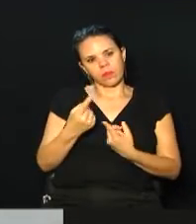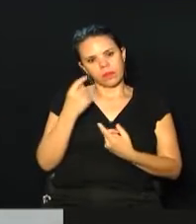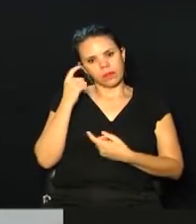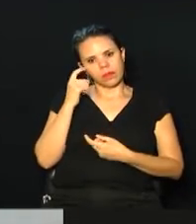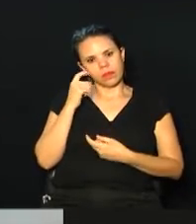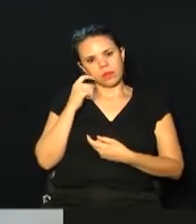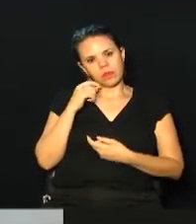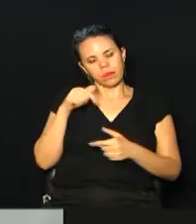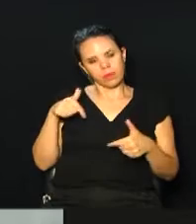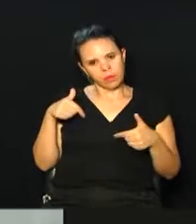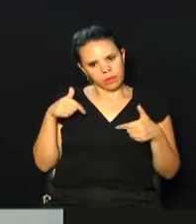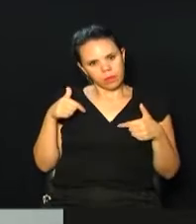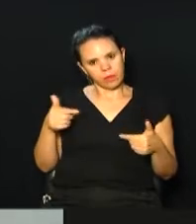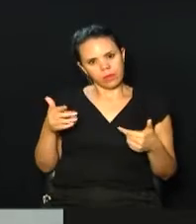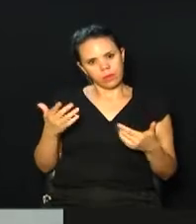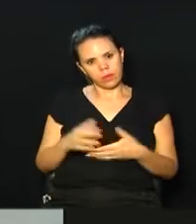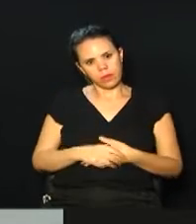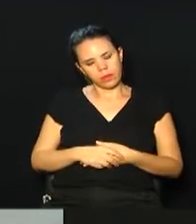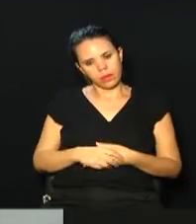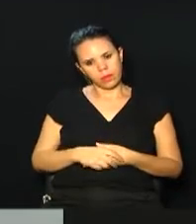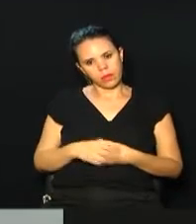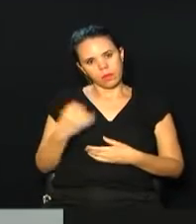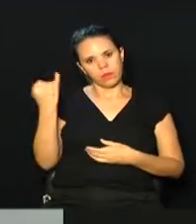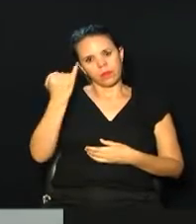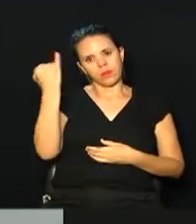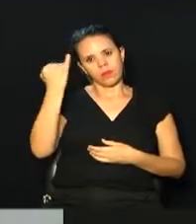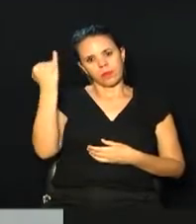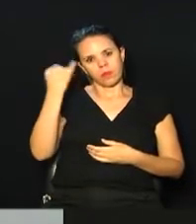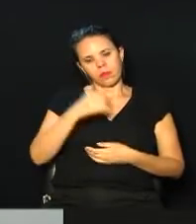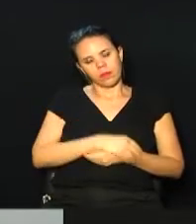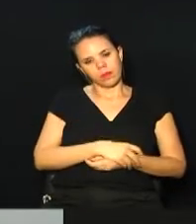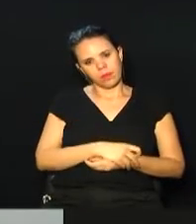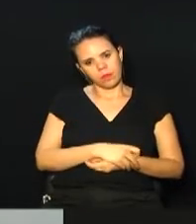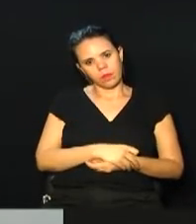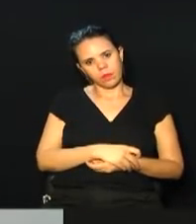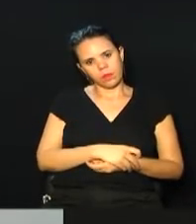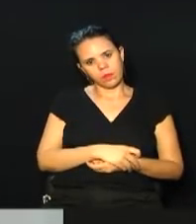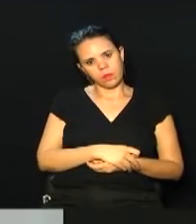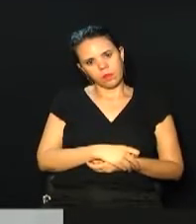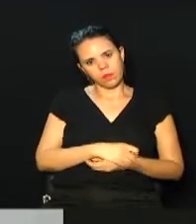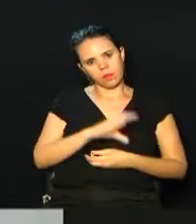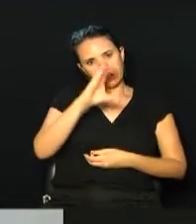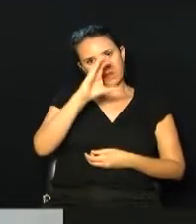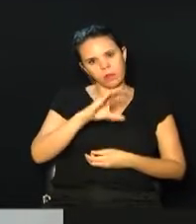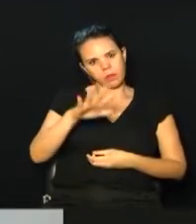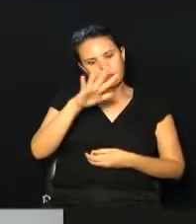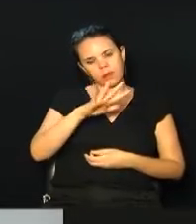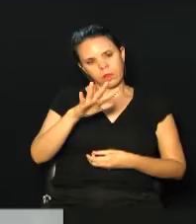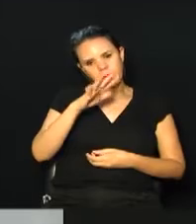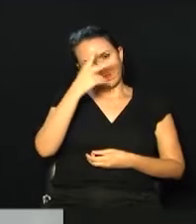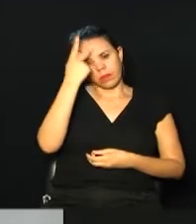de atuação que são importantes para o cidadão, né?